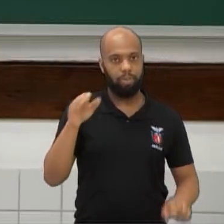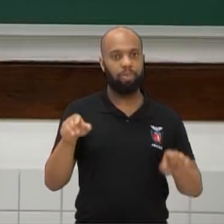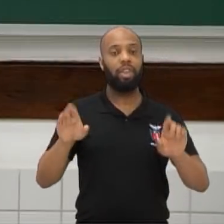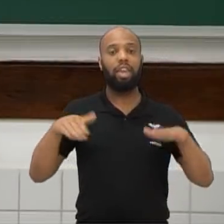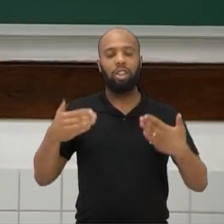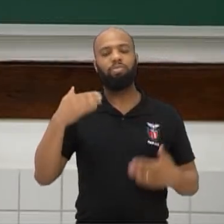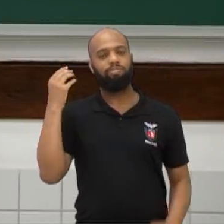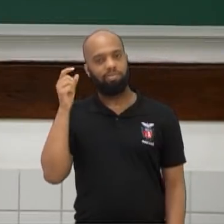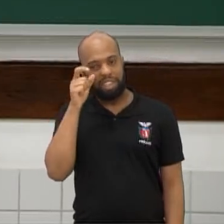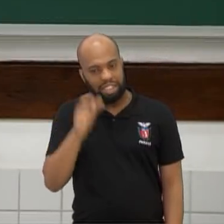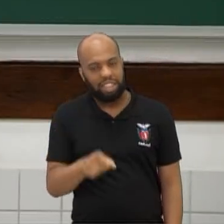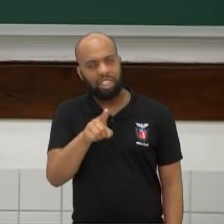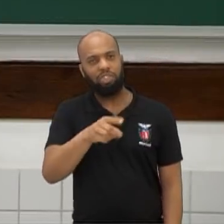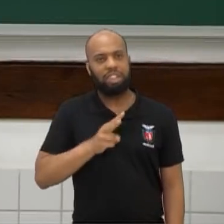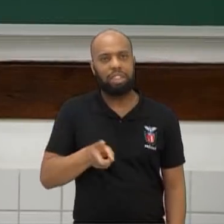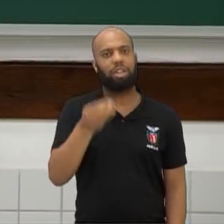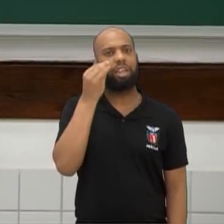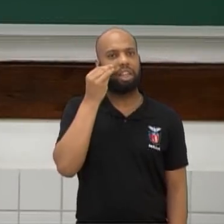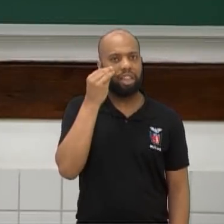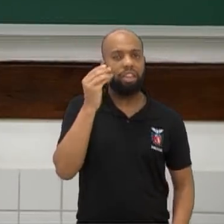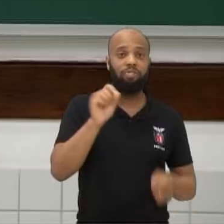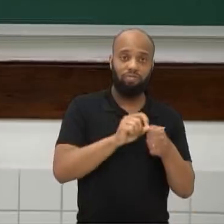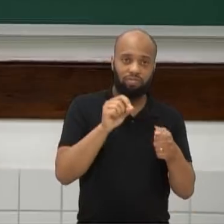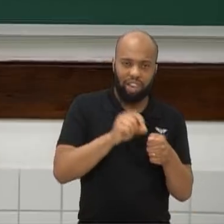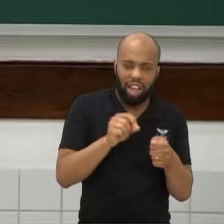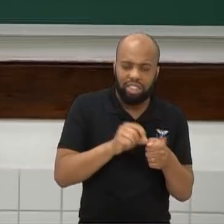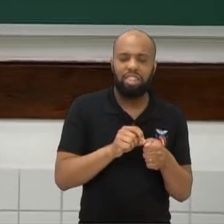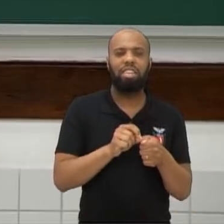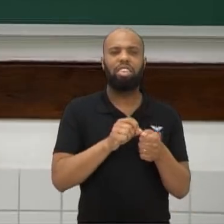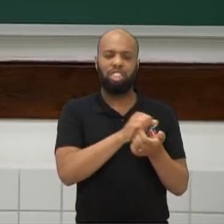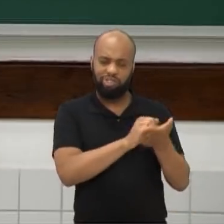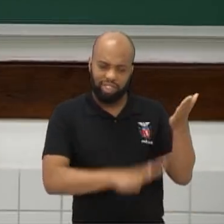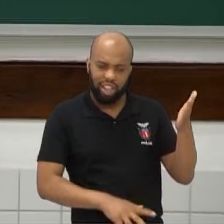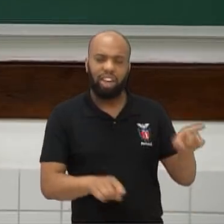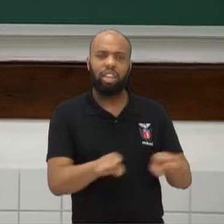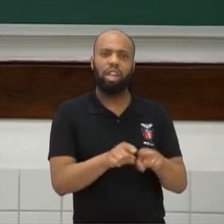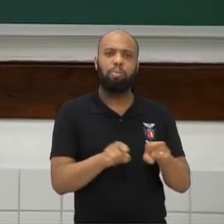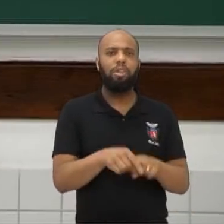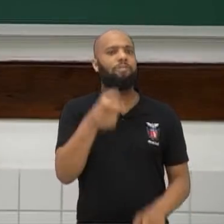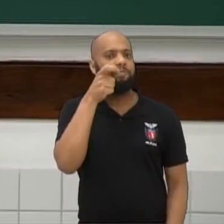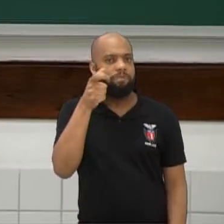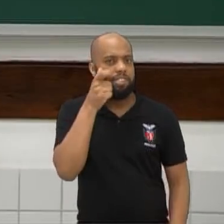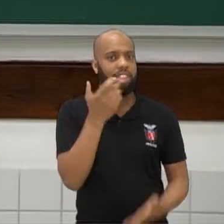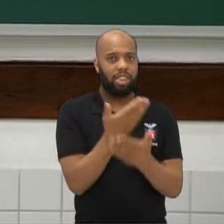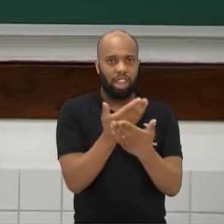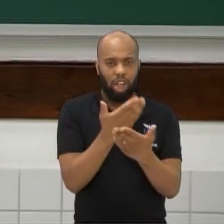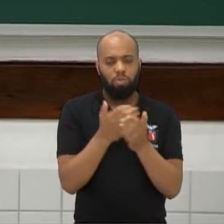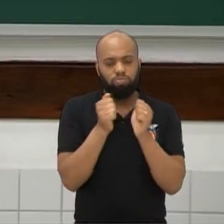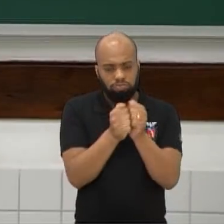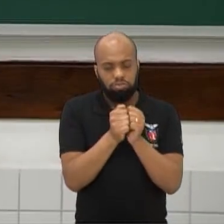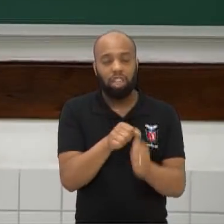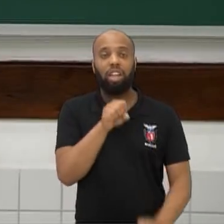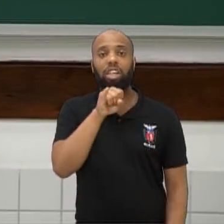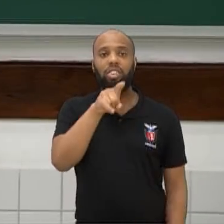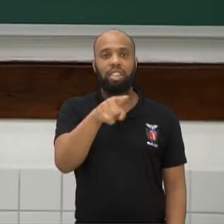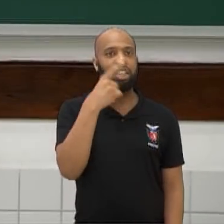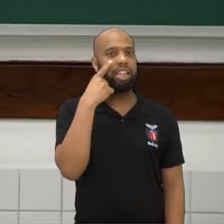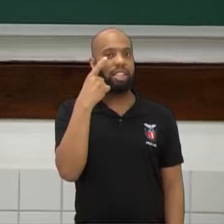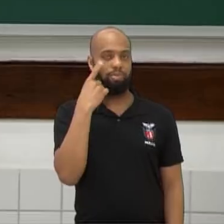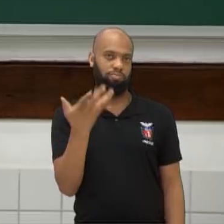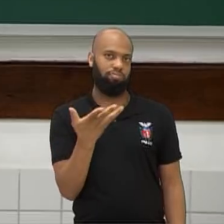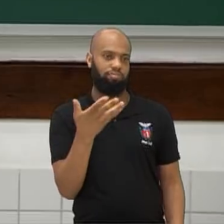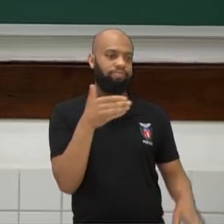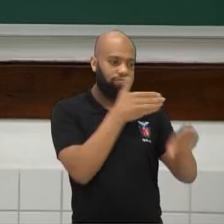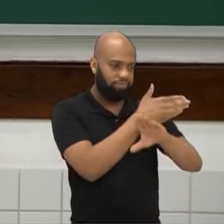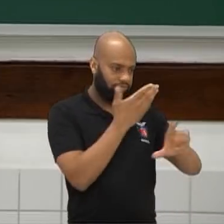participarem ativamente, tentar fazer os exercícios, acompanhar as videoaulas. Os alunos que têm acesso ao aplicativo, não basta